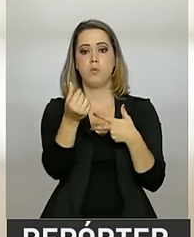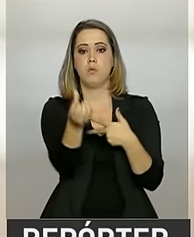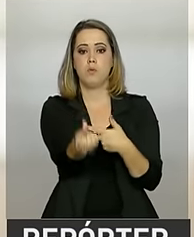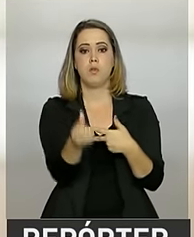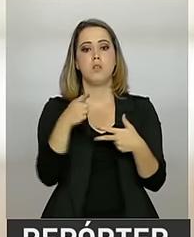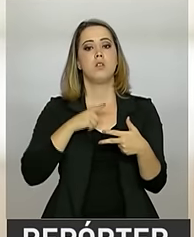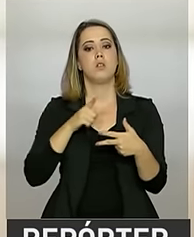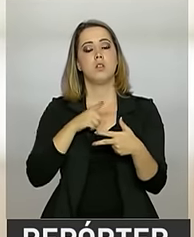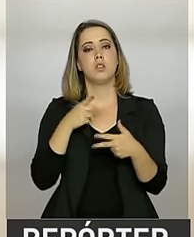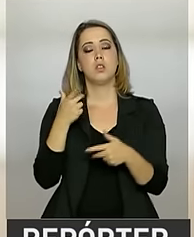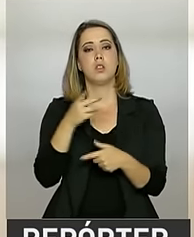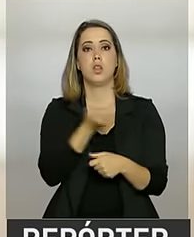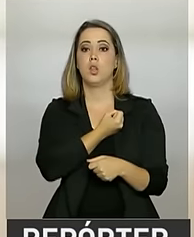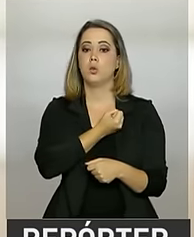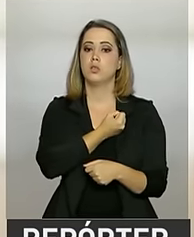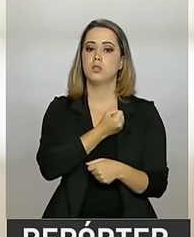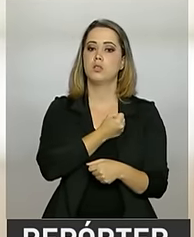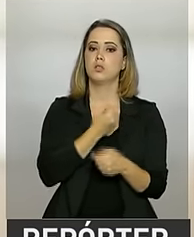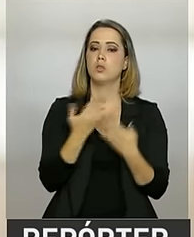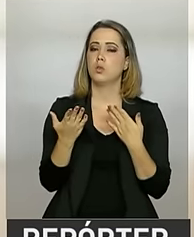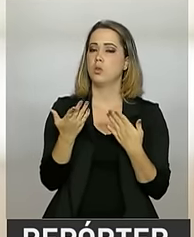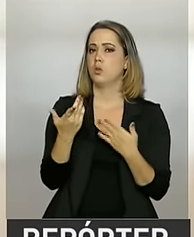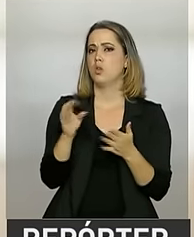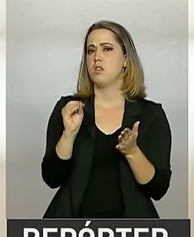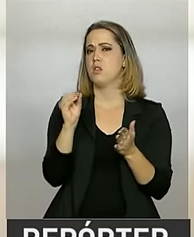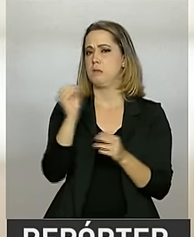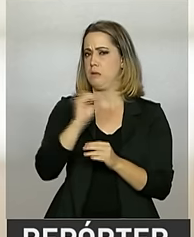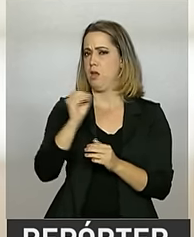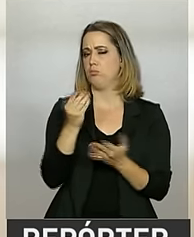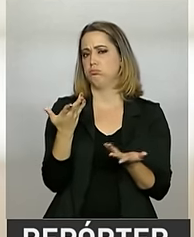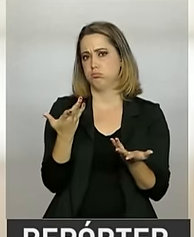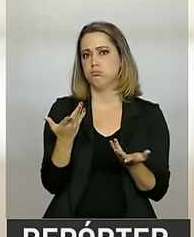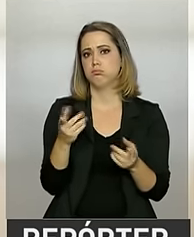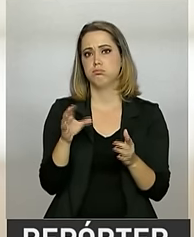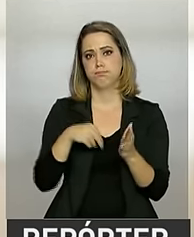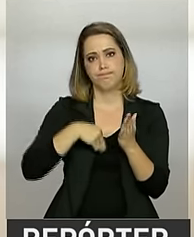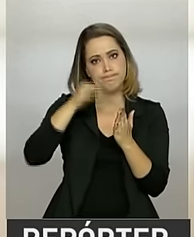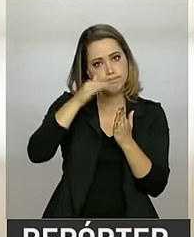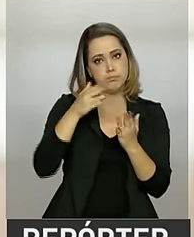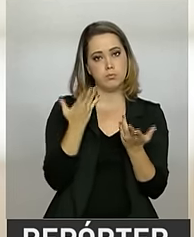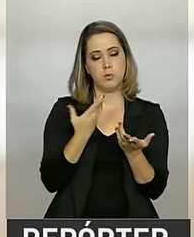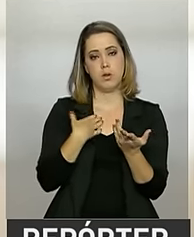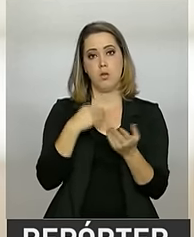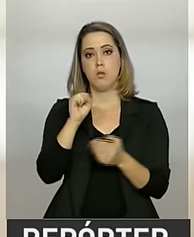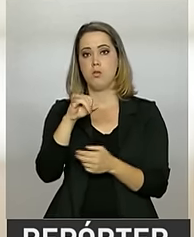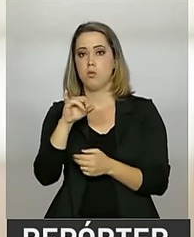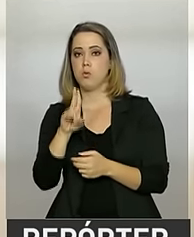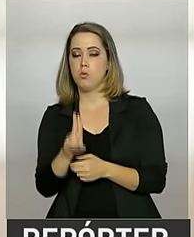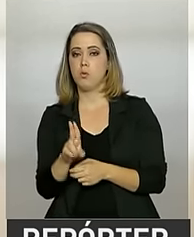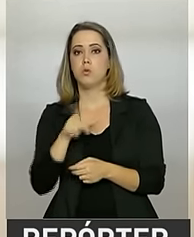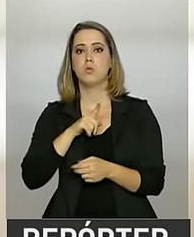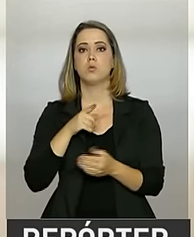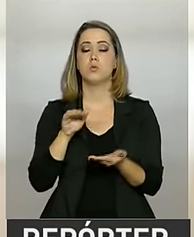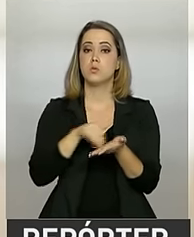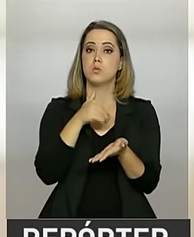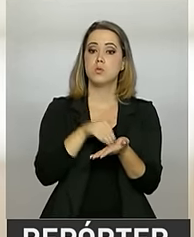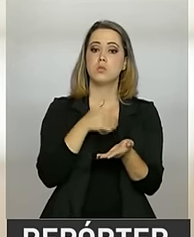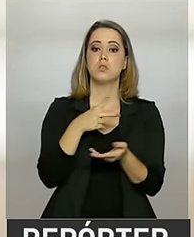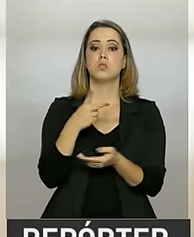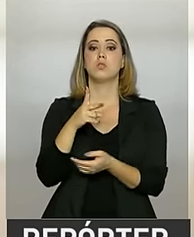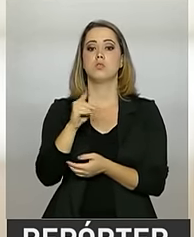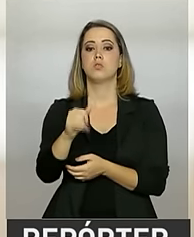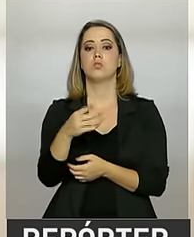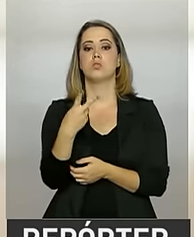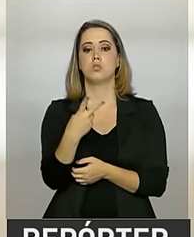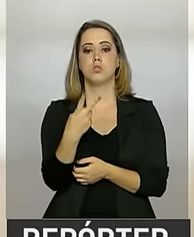e que tenham obtido na redação nota que não seja zero o czu estará disponível para a inscrição no dia 24